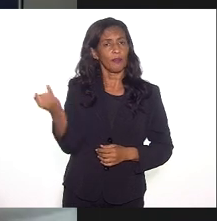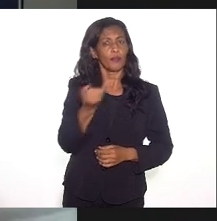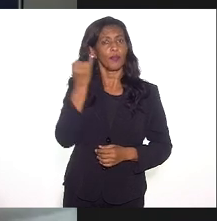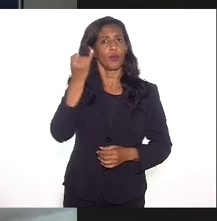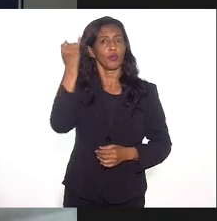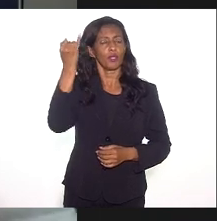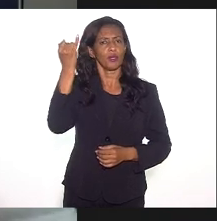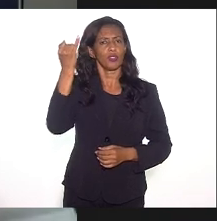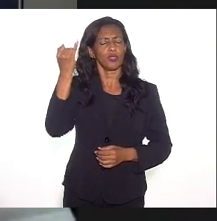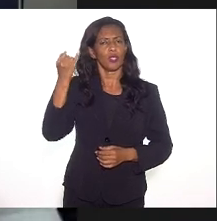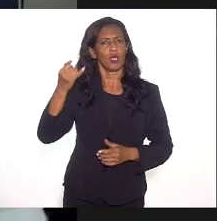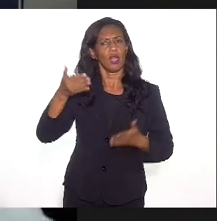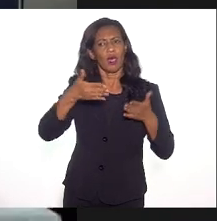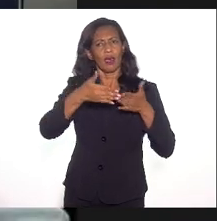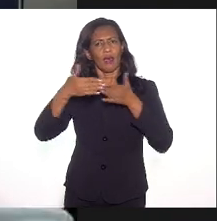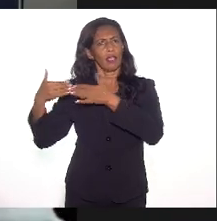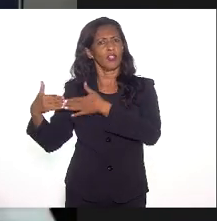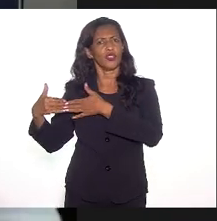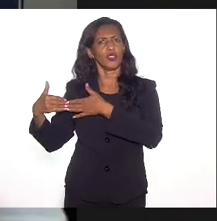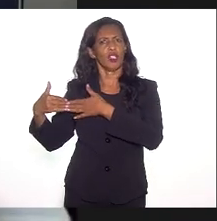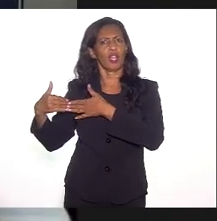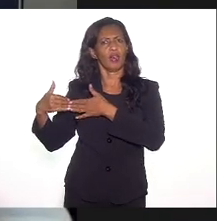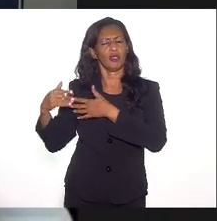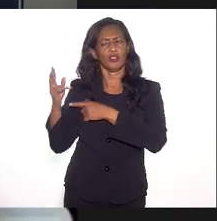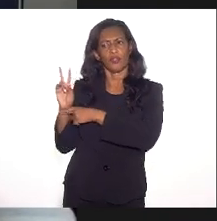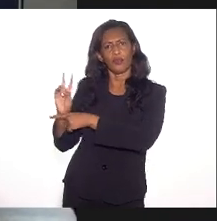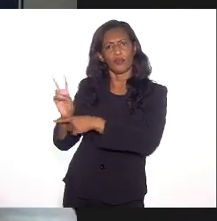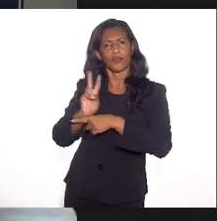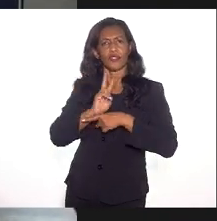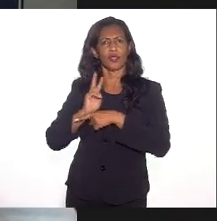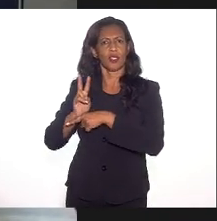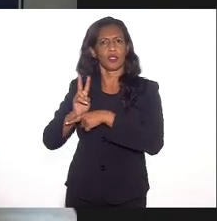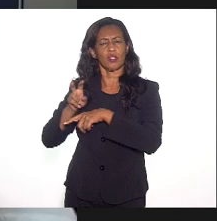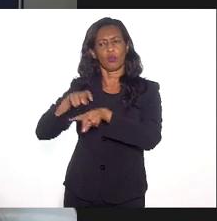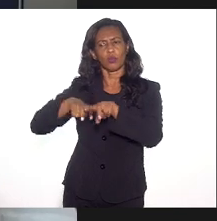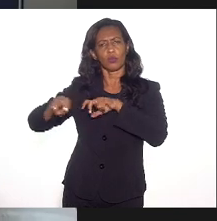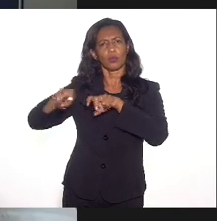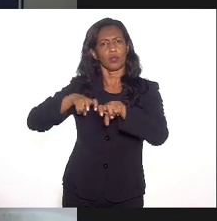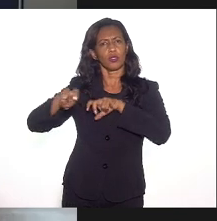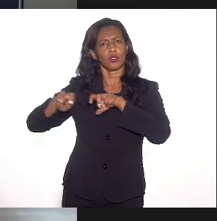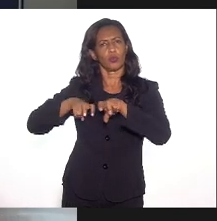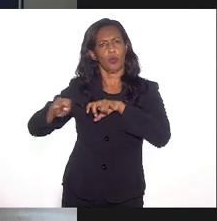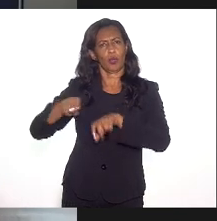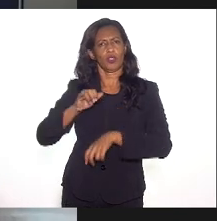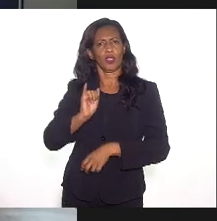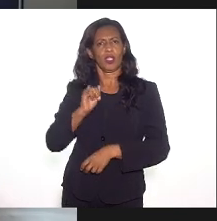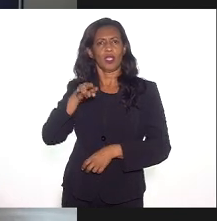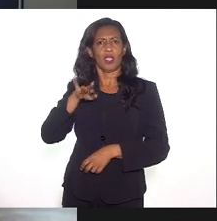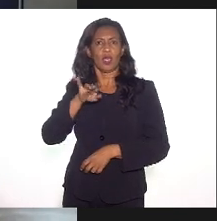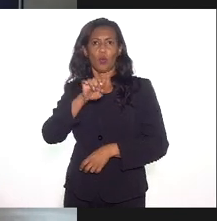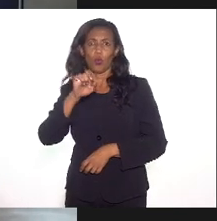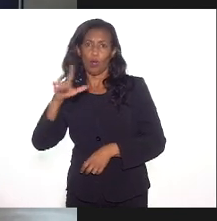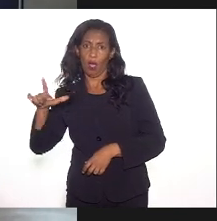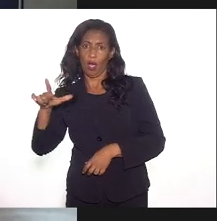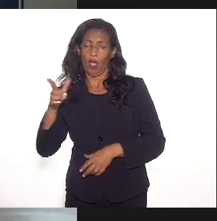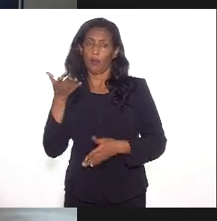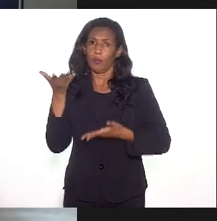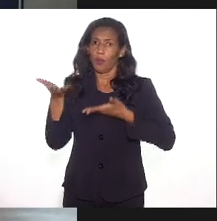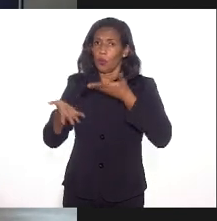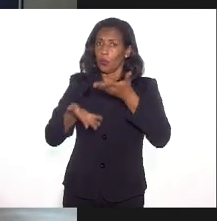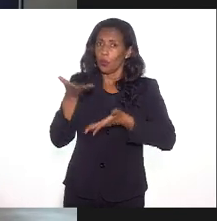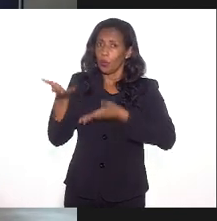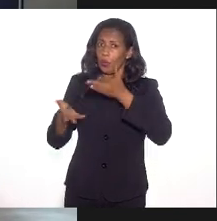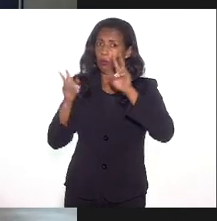dos militares inativos na atividade de fiscalização do transporte irregular, pela delicadeza que esse tema